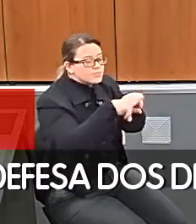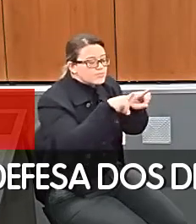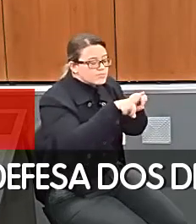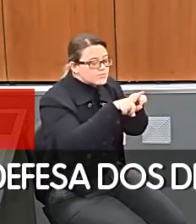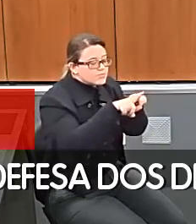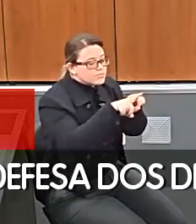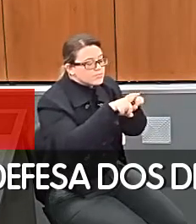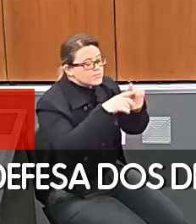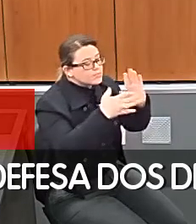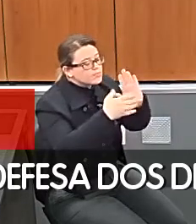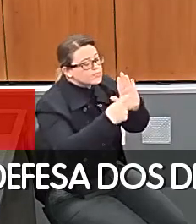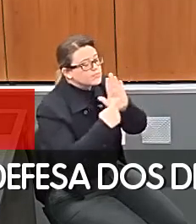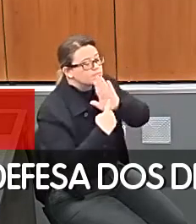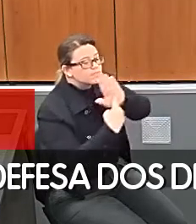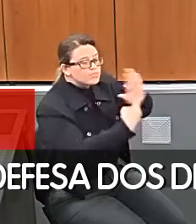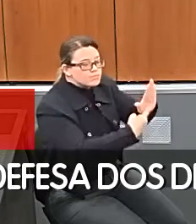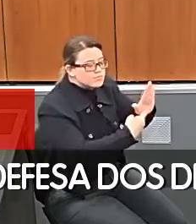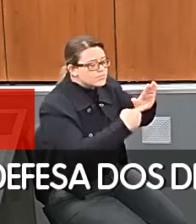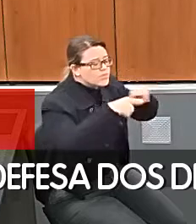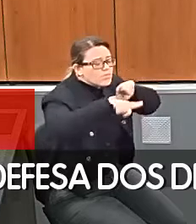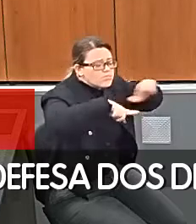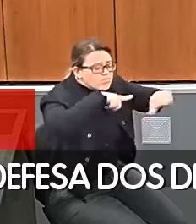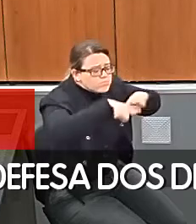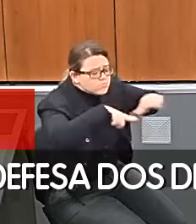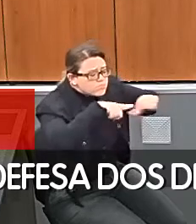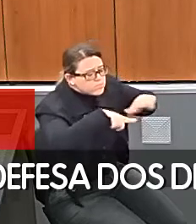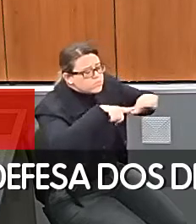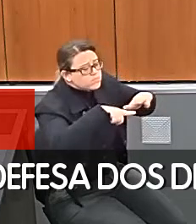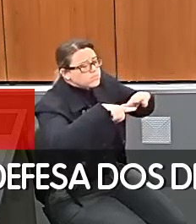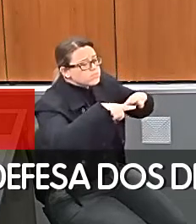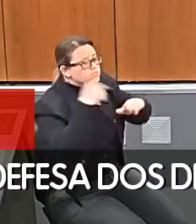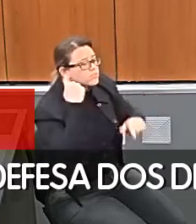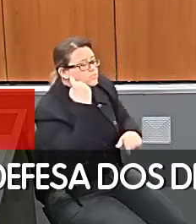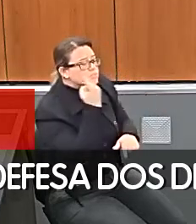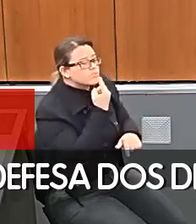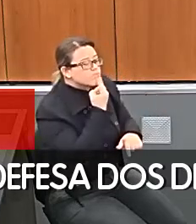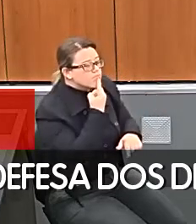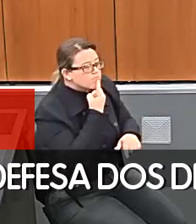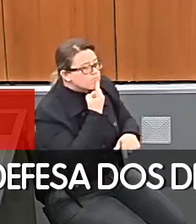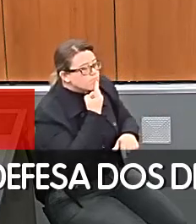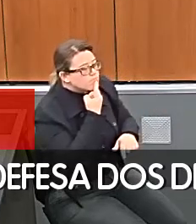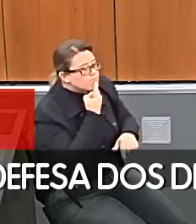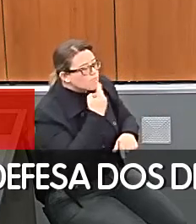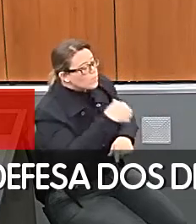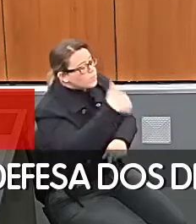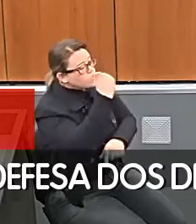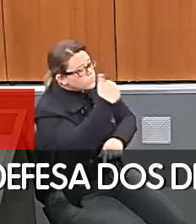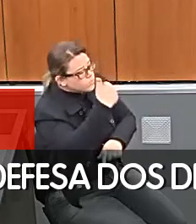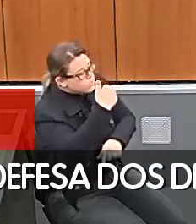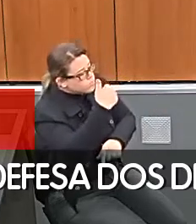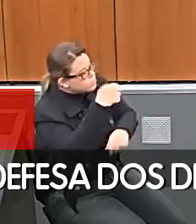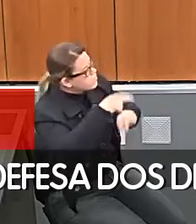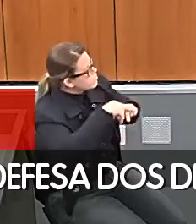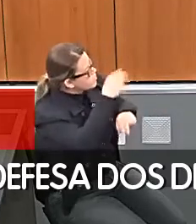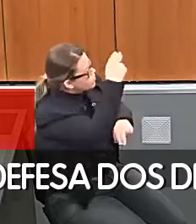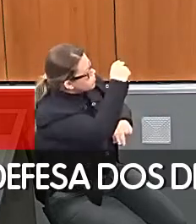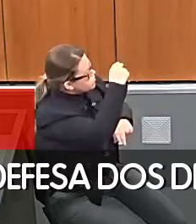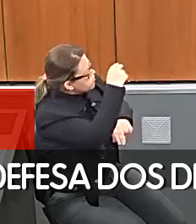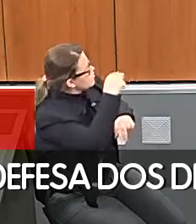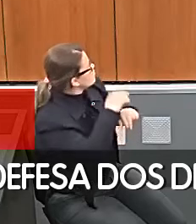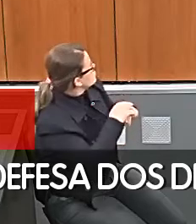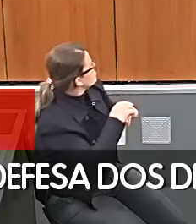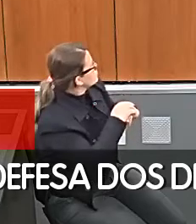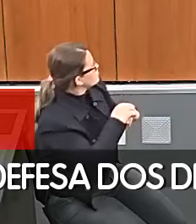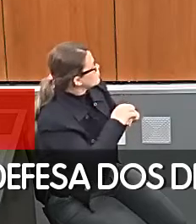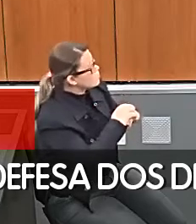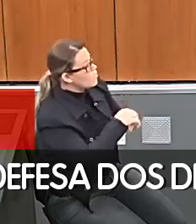dos surdos da região. À minha esquerda, o primeiro, o deputado Nozinho. A segunda, à esquerda,